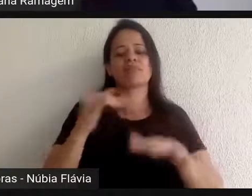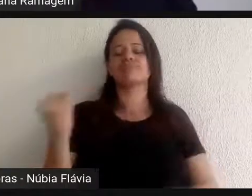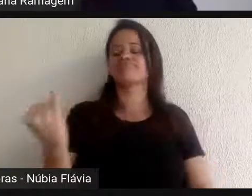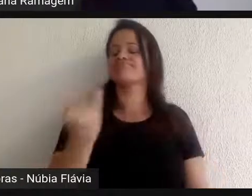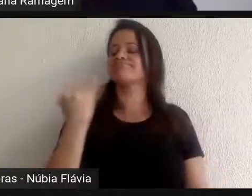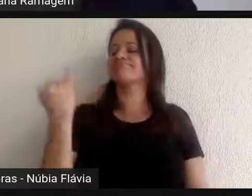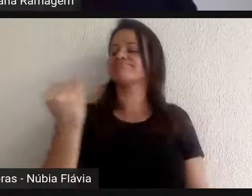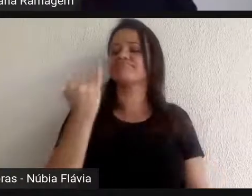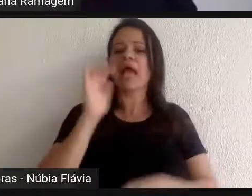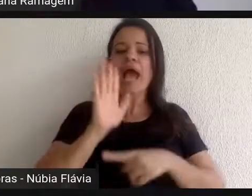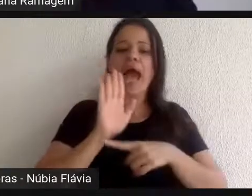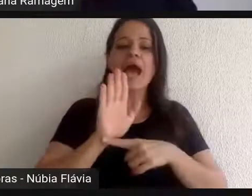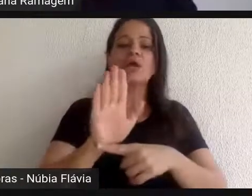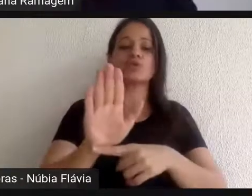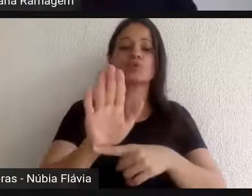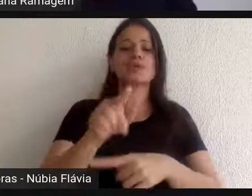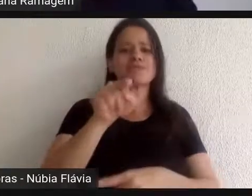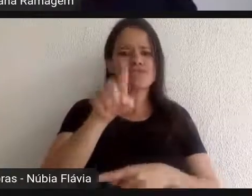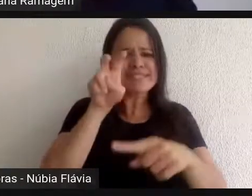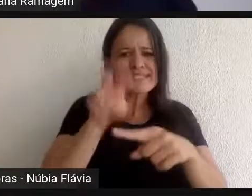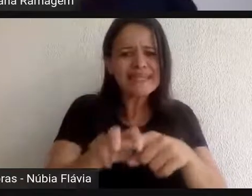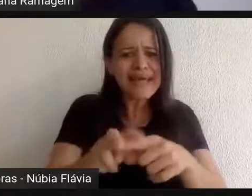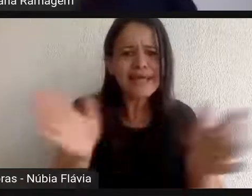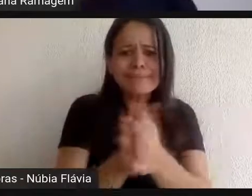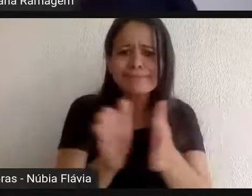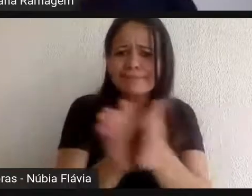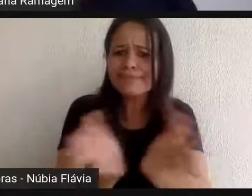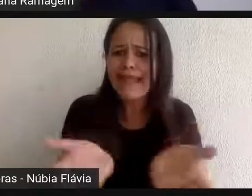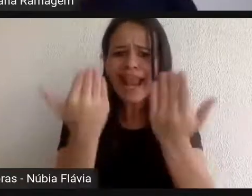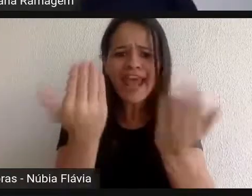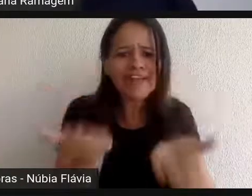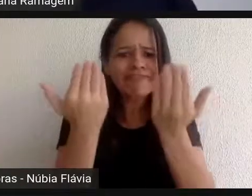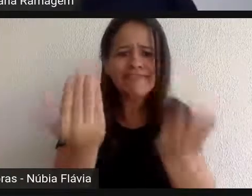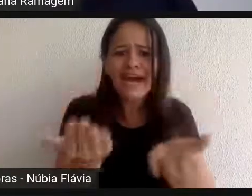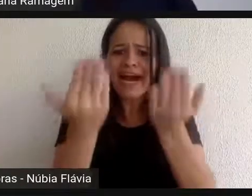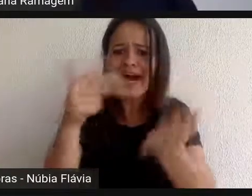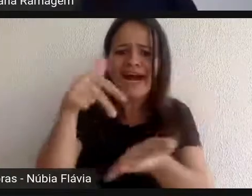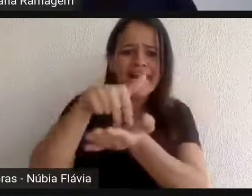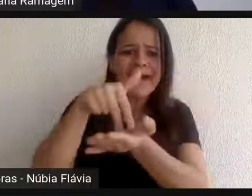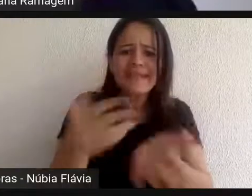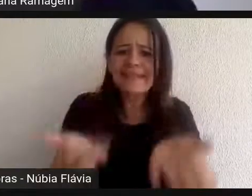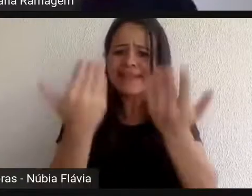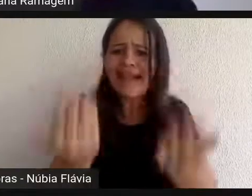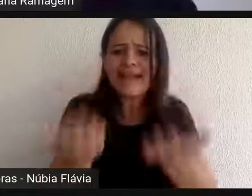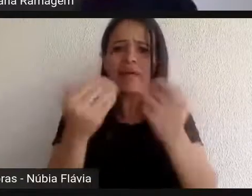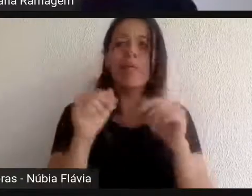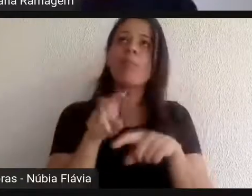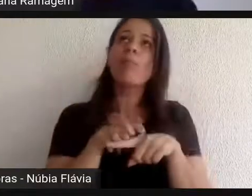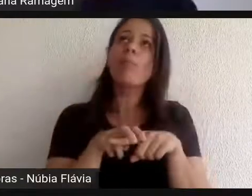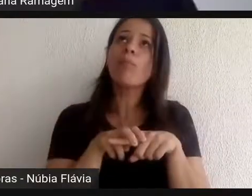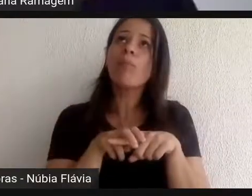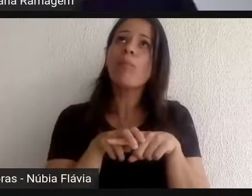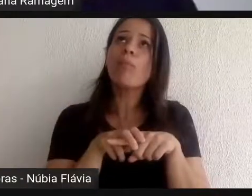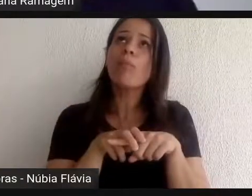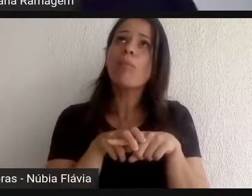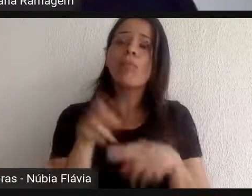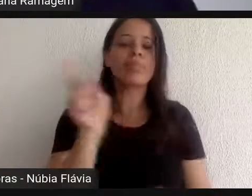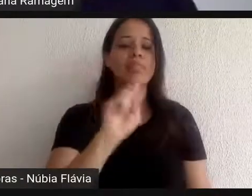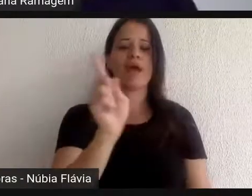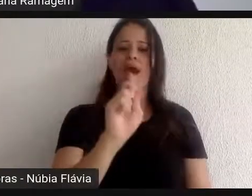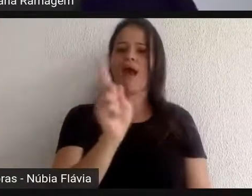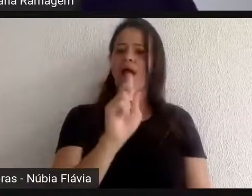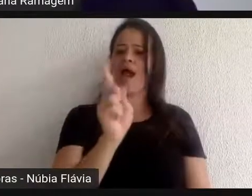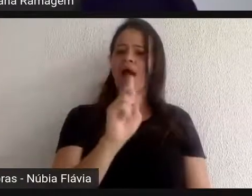Portanto, levanta dessa cadeira, não fica muito tempo na mesma posição. Procura adotar